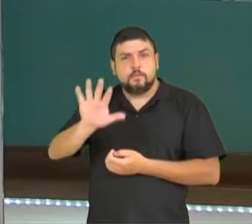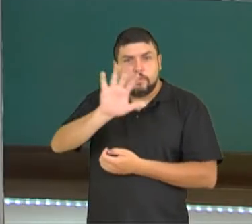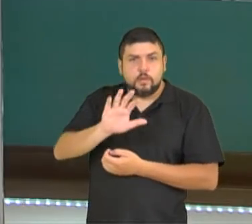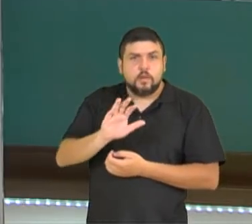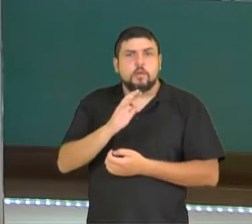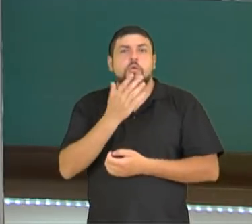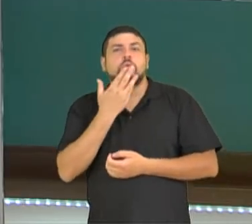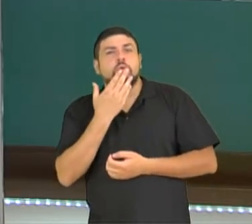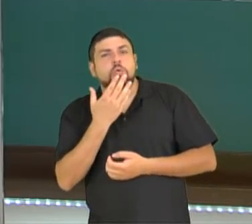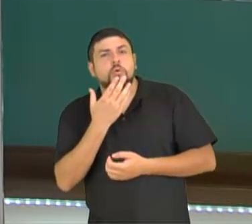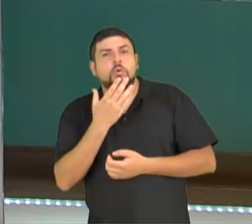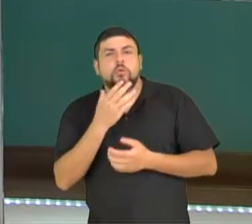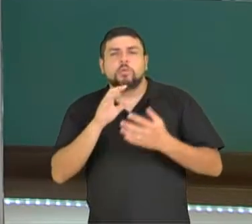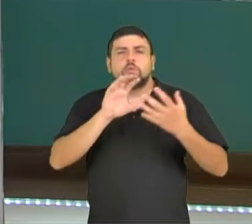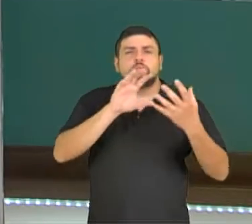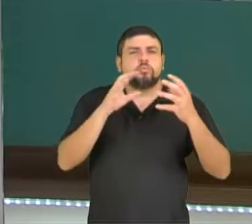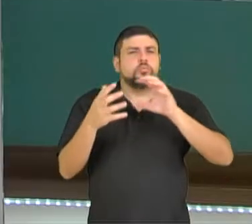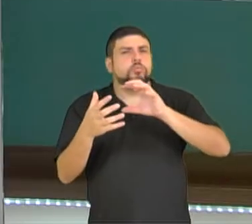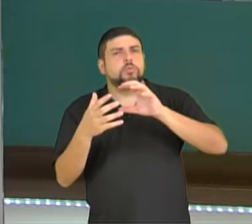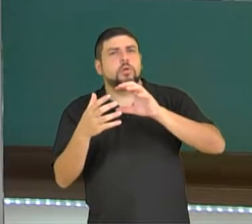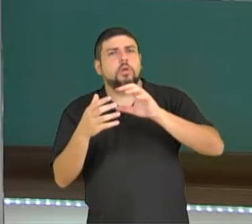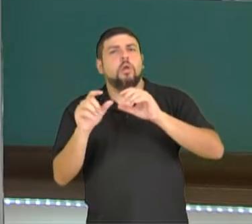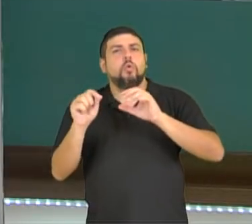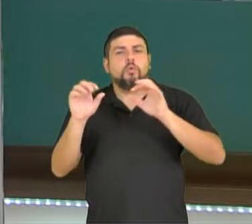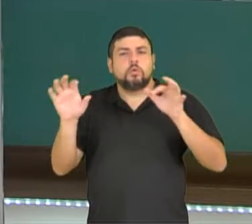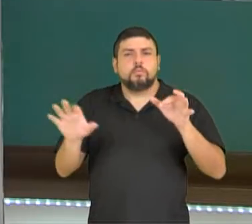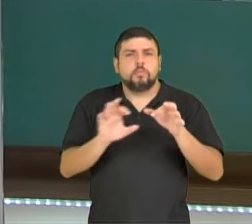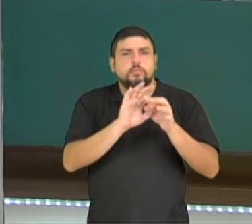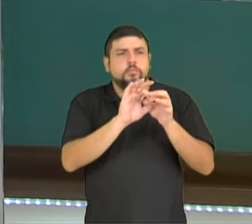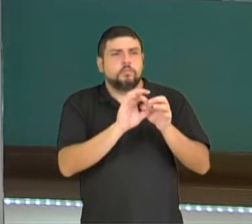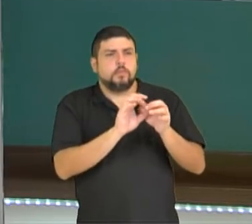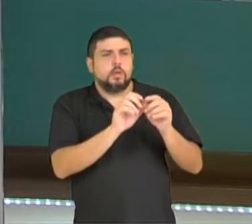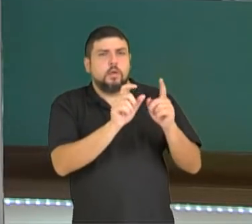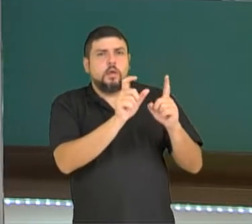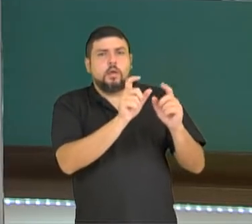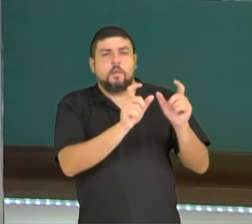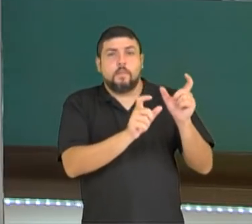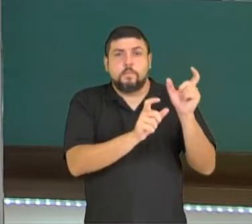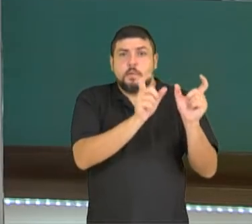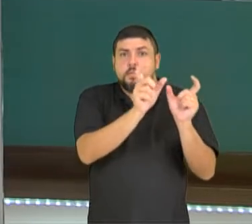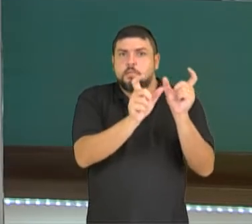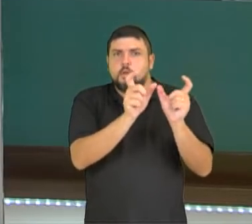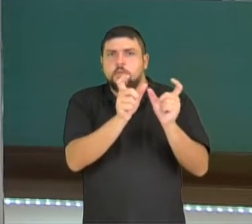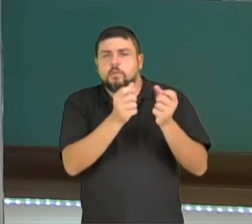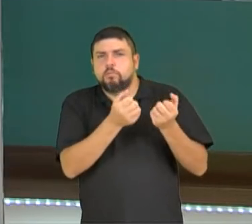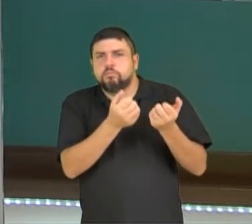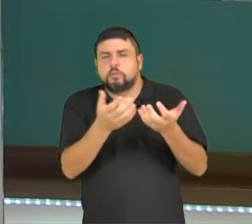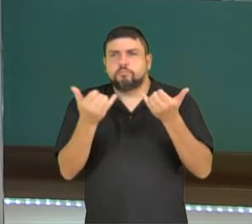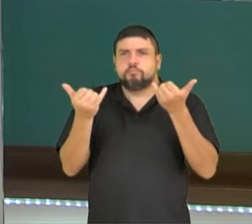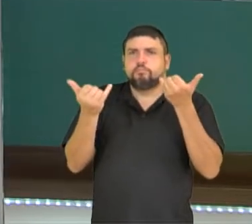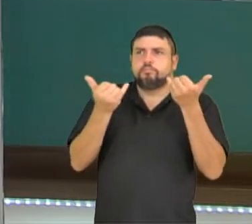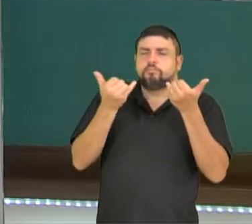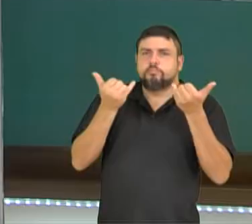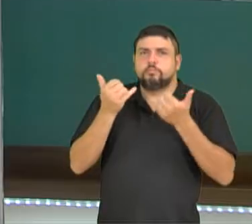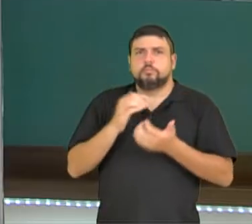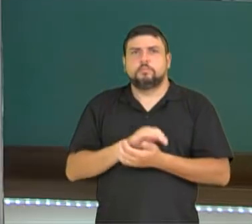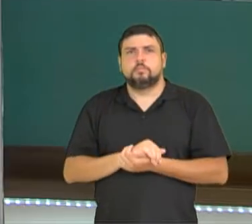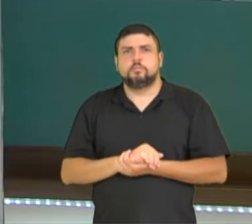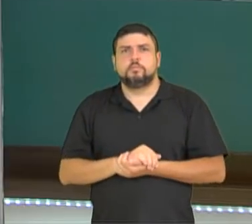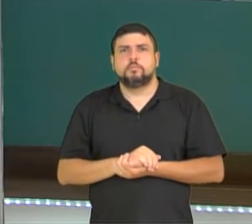formatos, ajudando a linguagem verbal a transmitir essa informação sobre a doação de sangue.